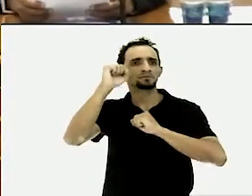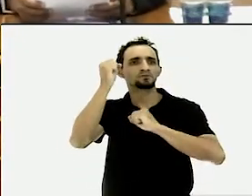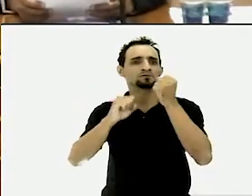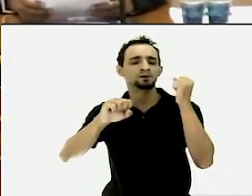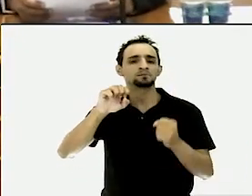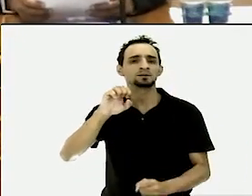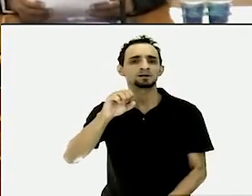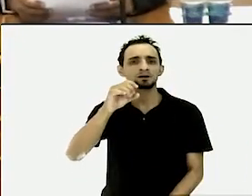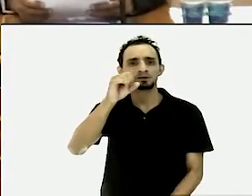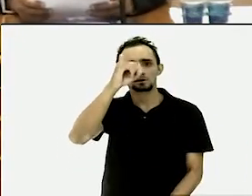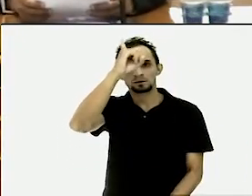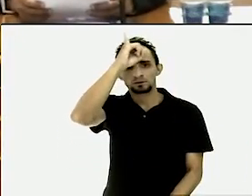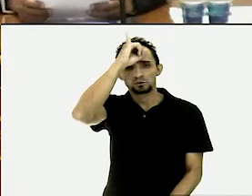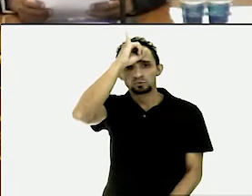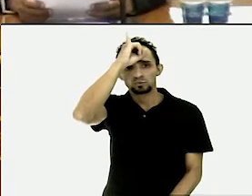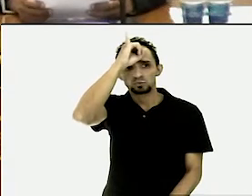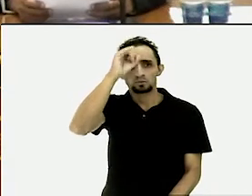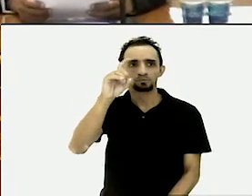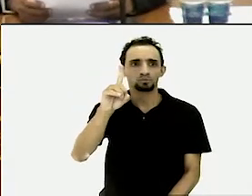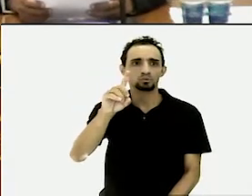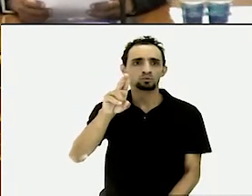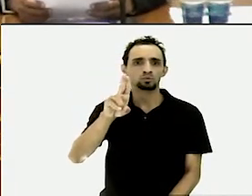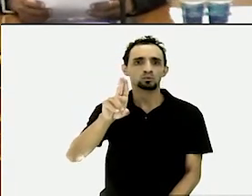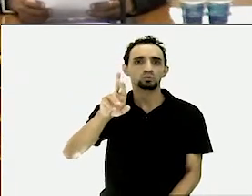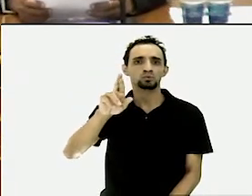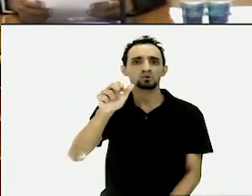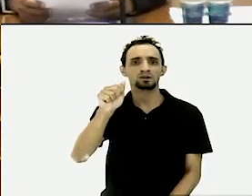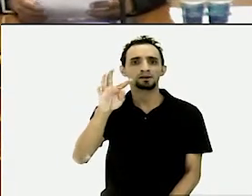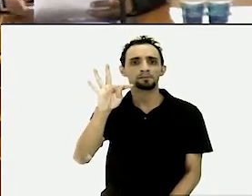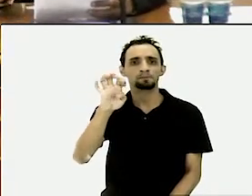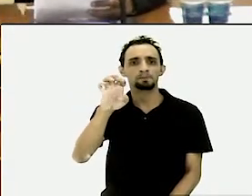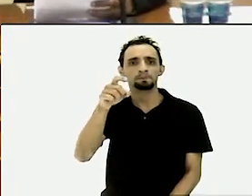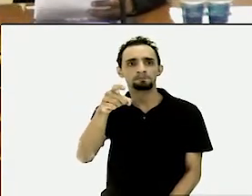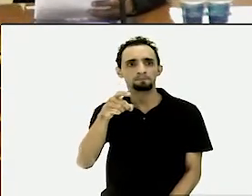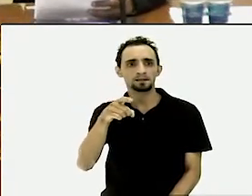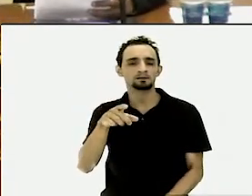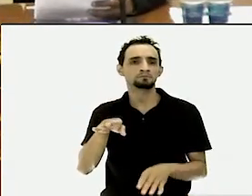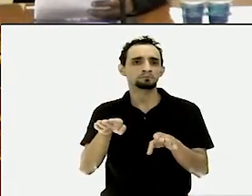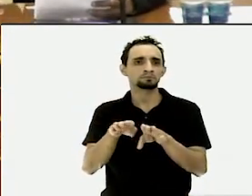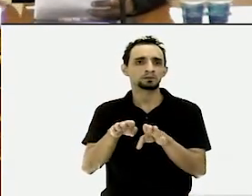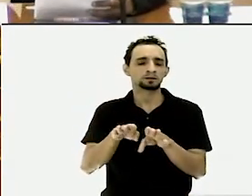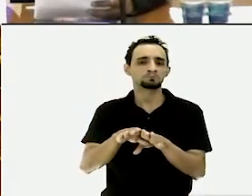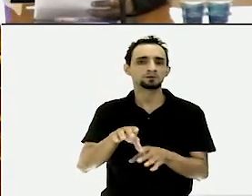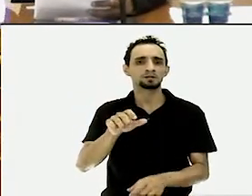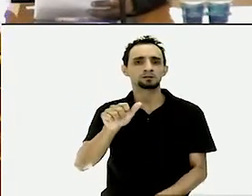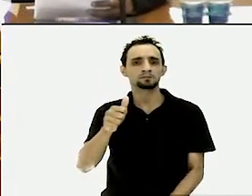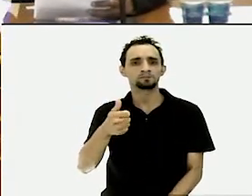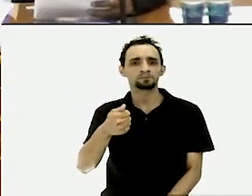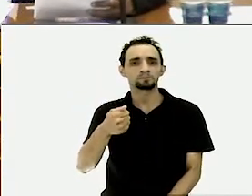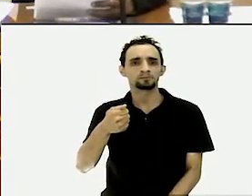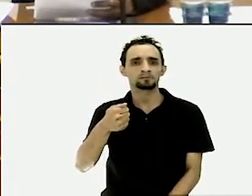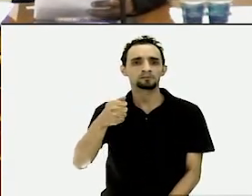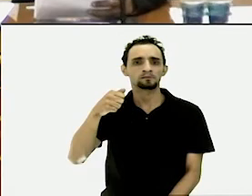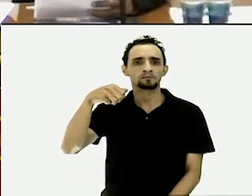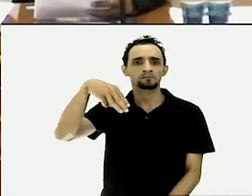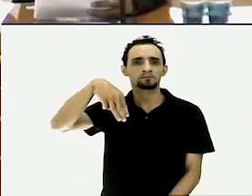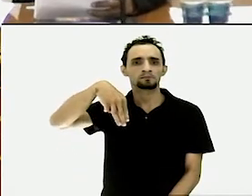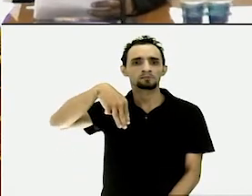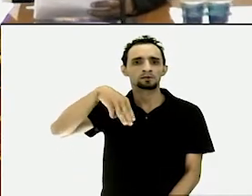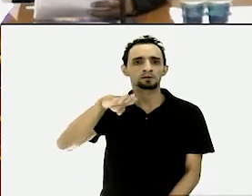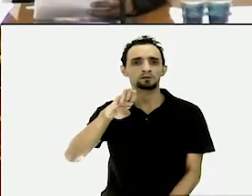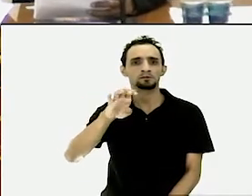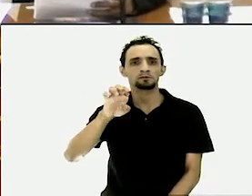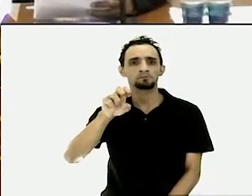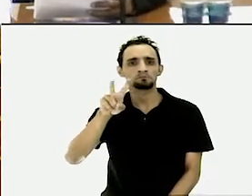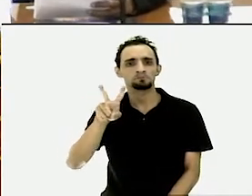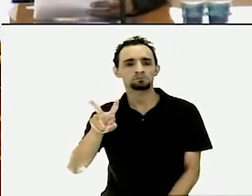antiga rodoviária, uma vez que este local deve ser a nova base do Corpo de Bombeiros do município de Agudos. Viabilidade de instalação